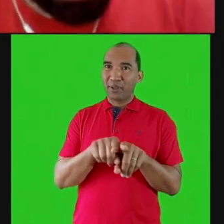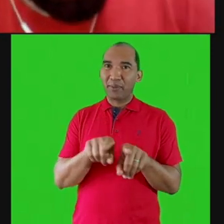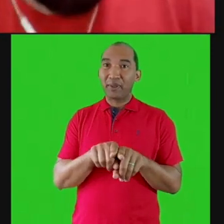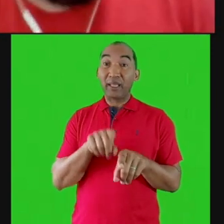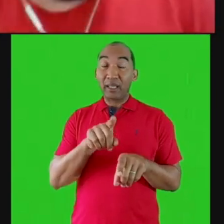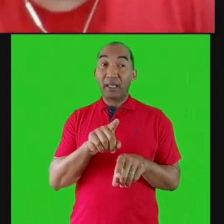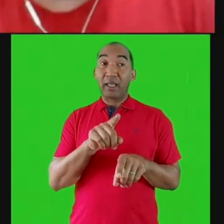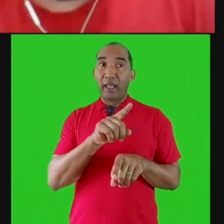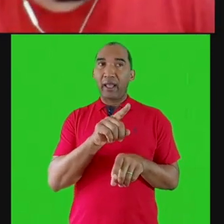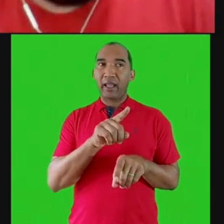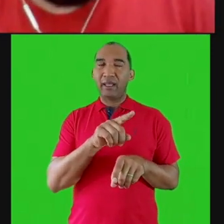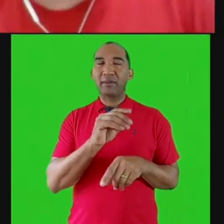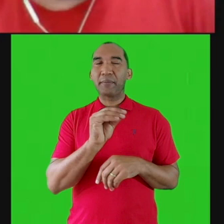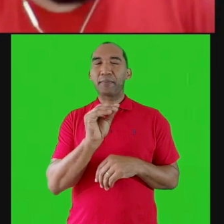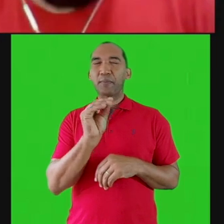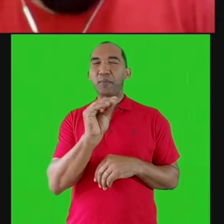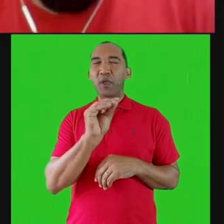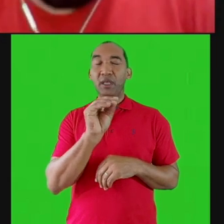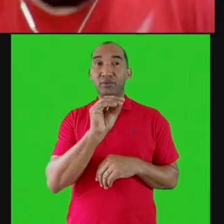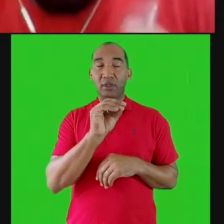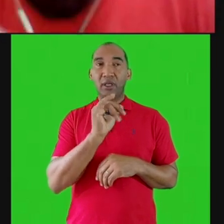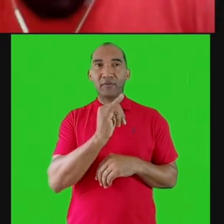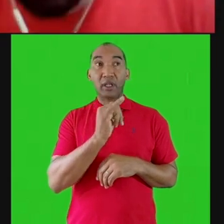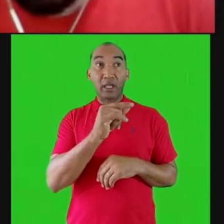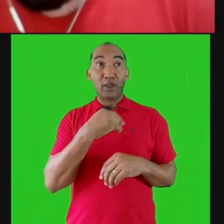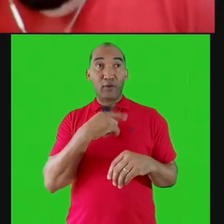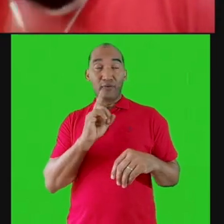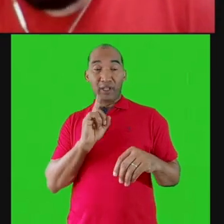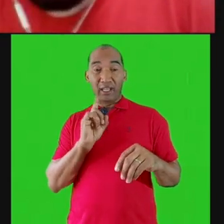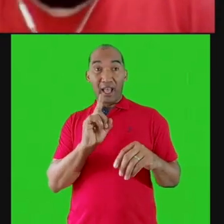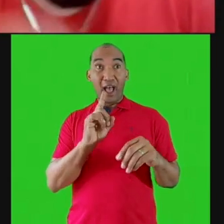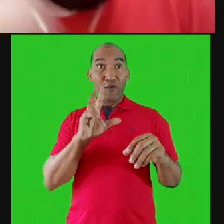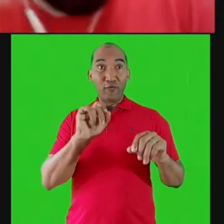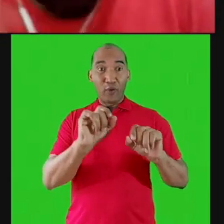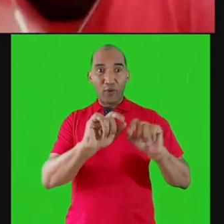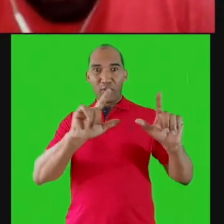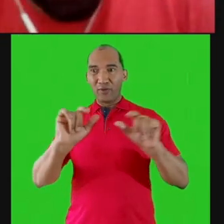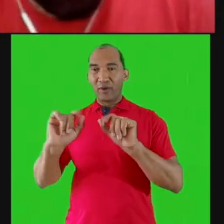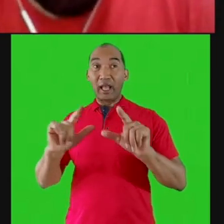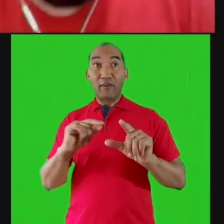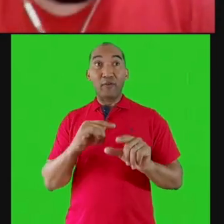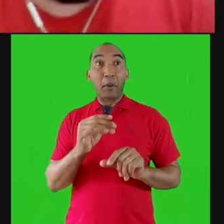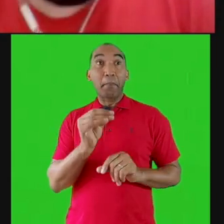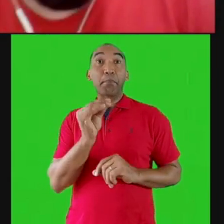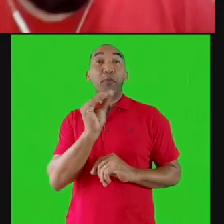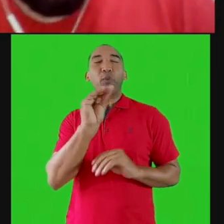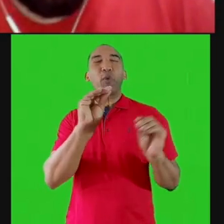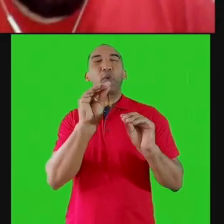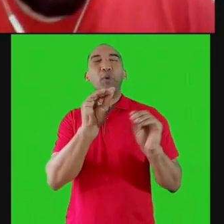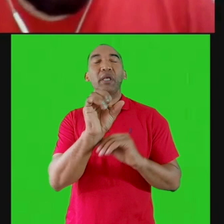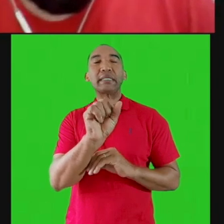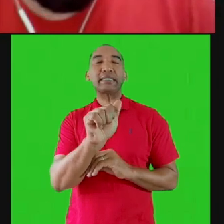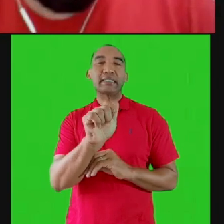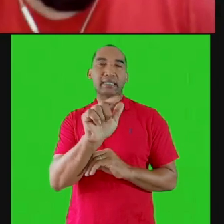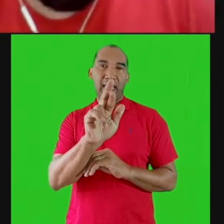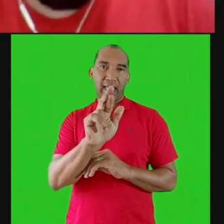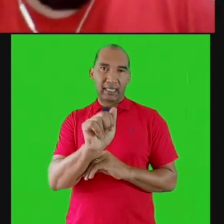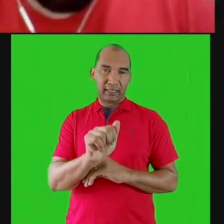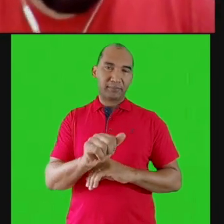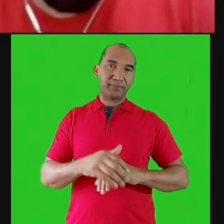Né? Inclusive, ela lhe mandou um beijo. Quando eu falei que ia entrar aqui, ela estava na aula, fez, manda beijo pra Sara.